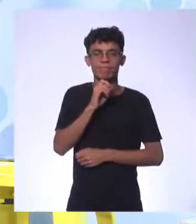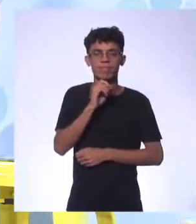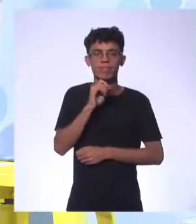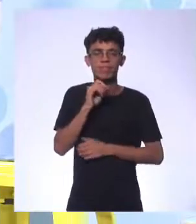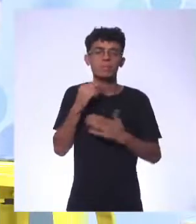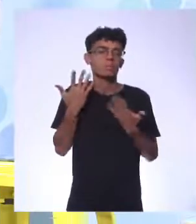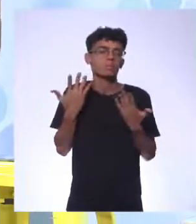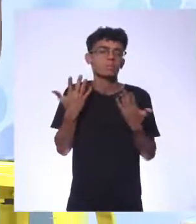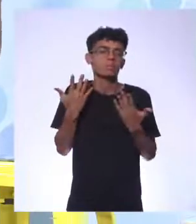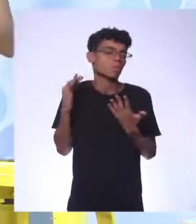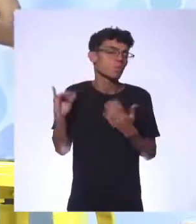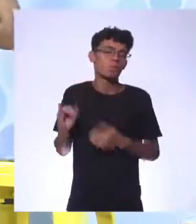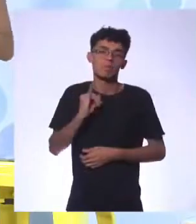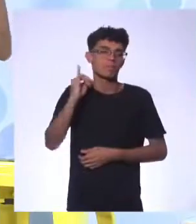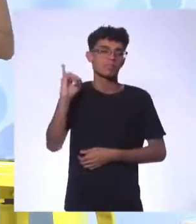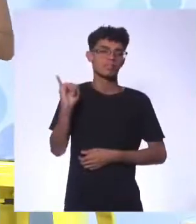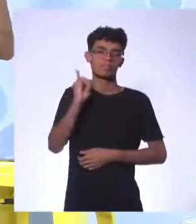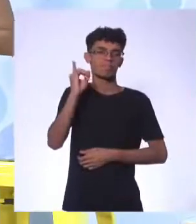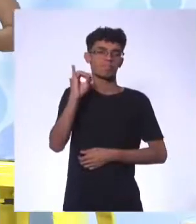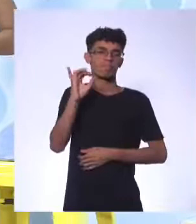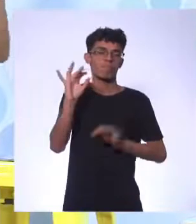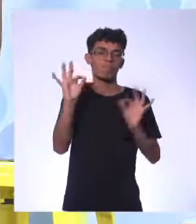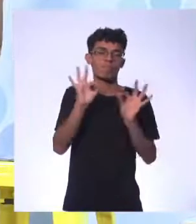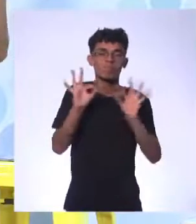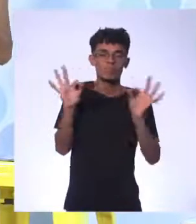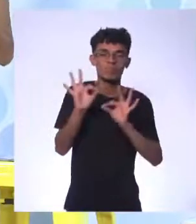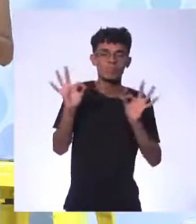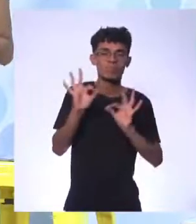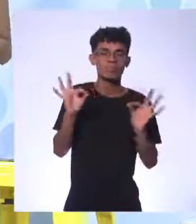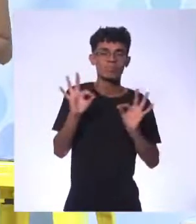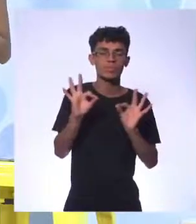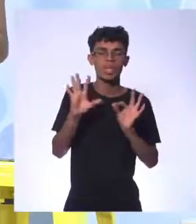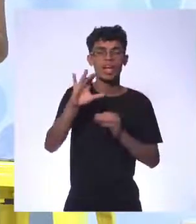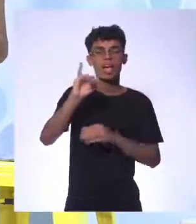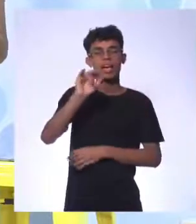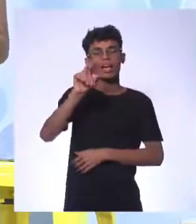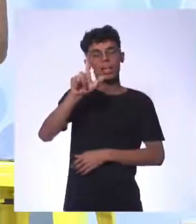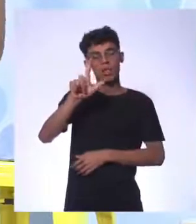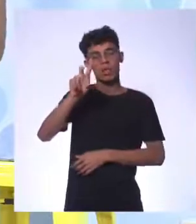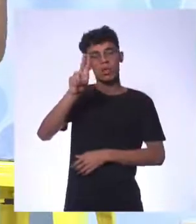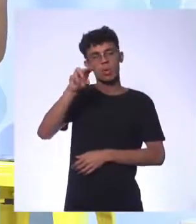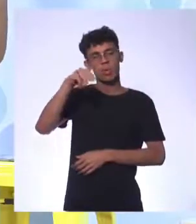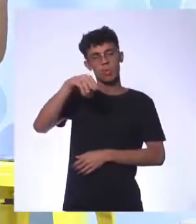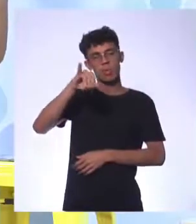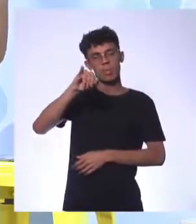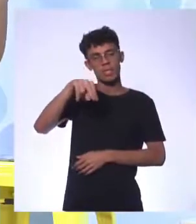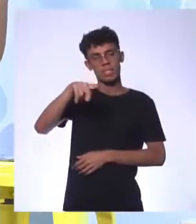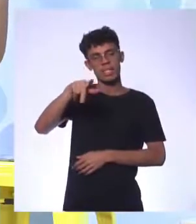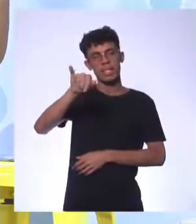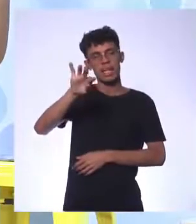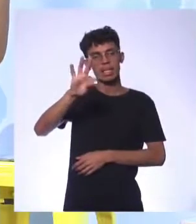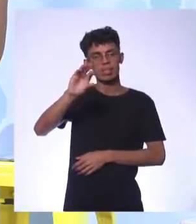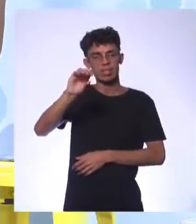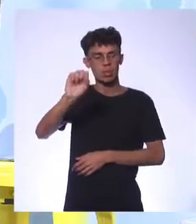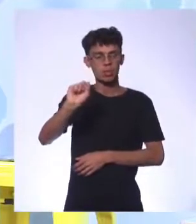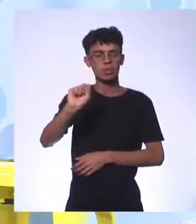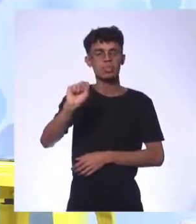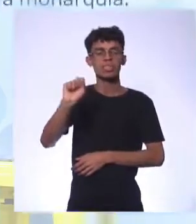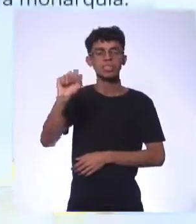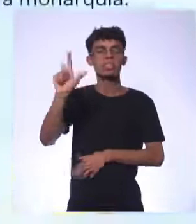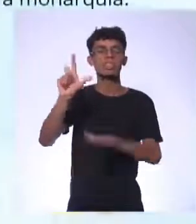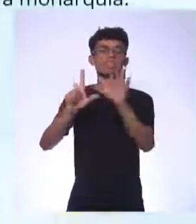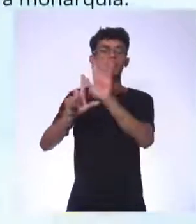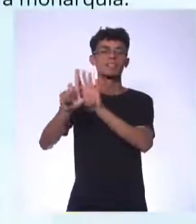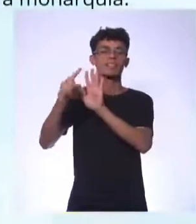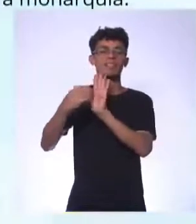serve mais. Ao contrário, né, nos pontos iluminados, o que nós temos aí na nossa tela? Nós